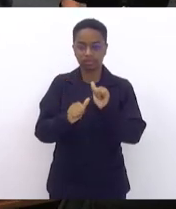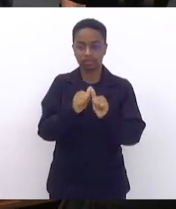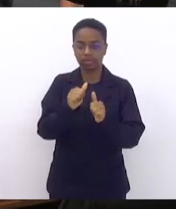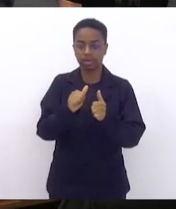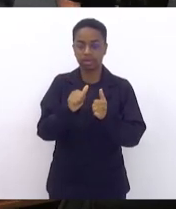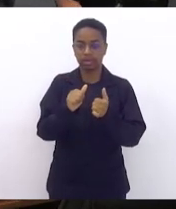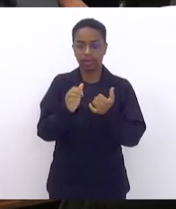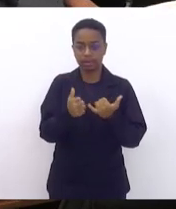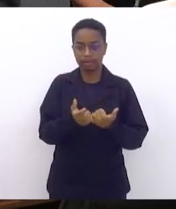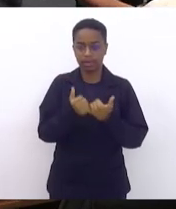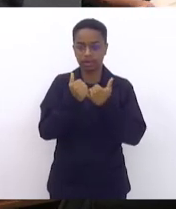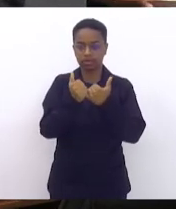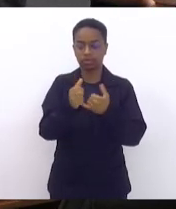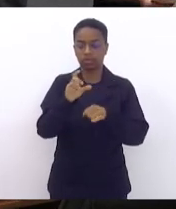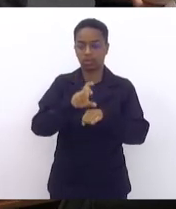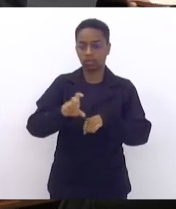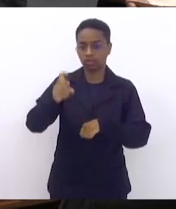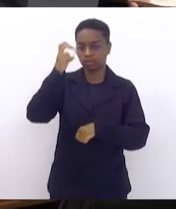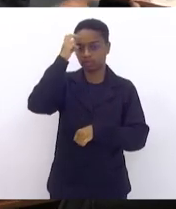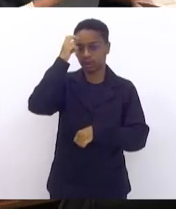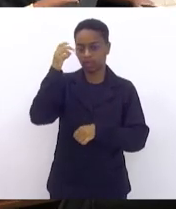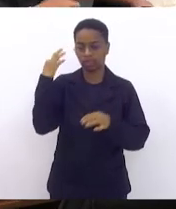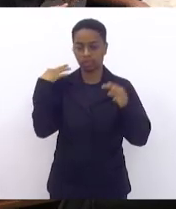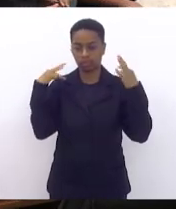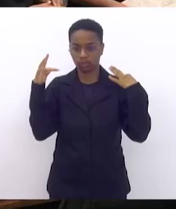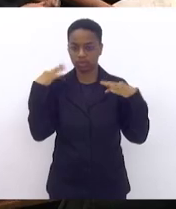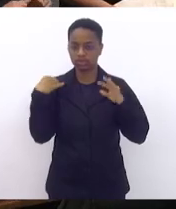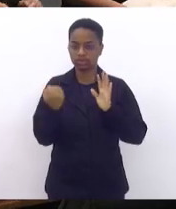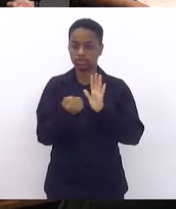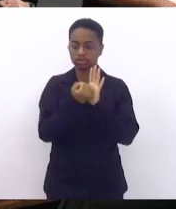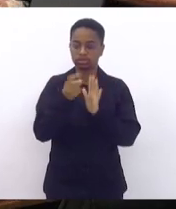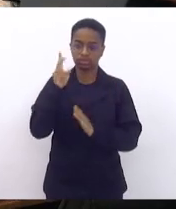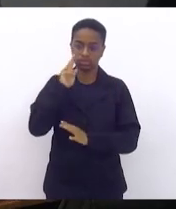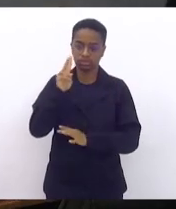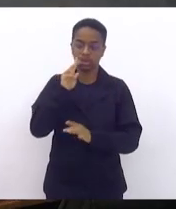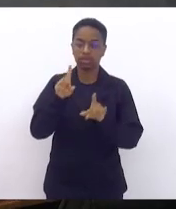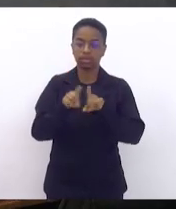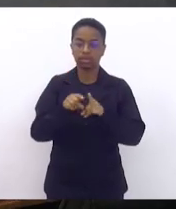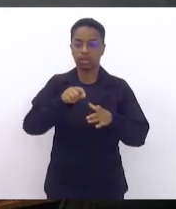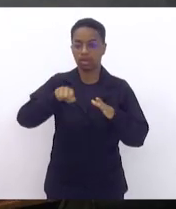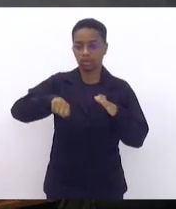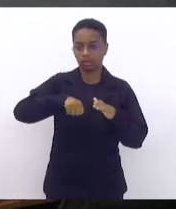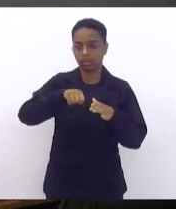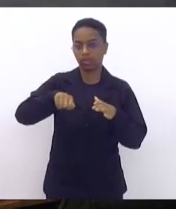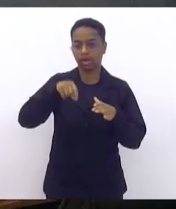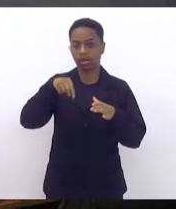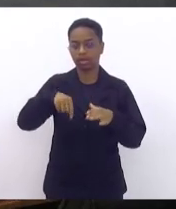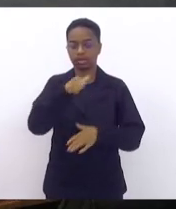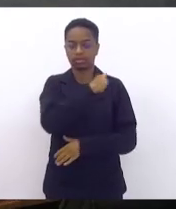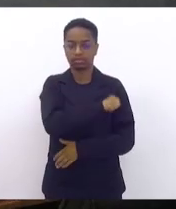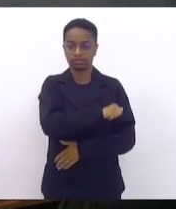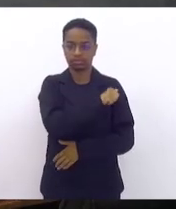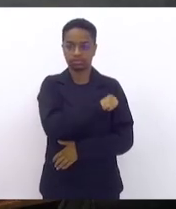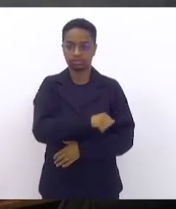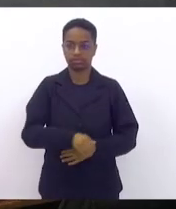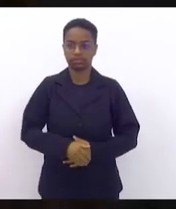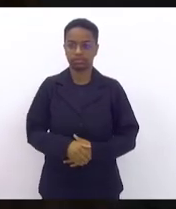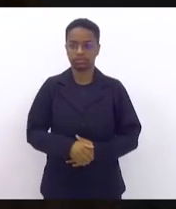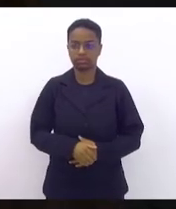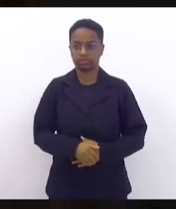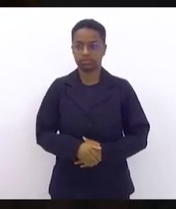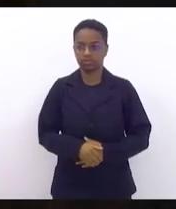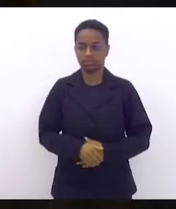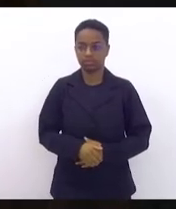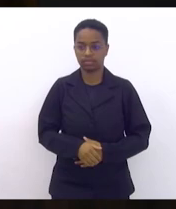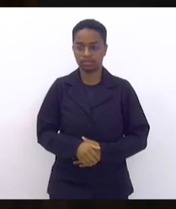cultural turístico histórico e gastronômico do nosso estado que a nossa